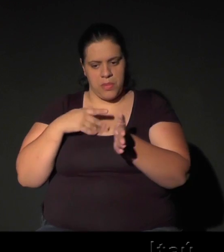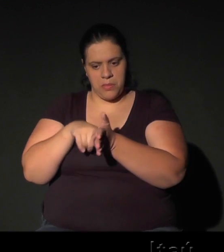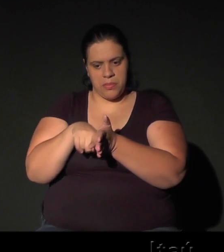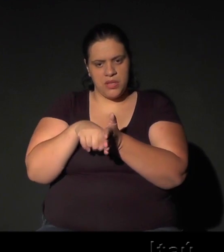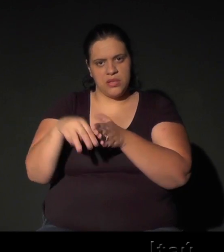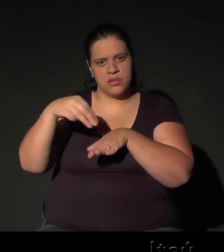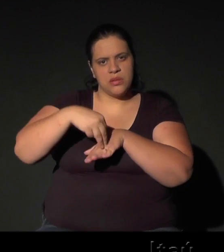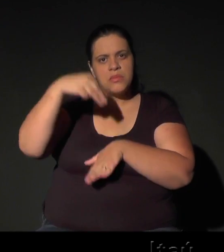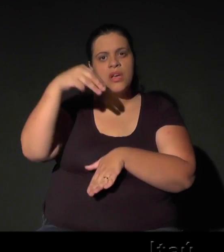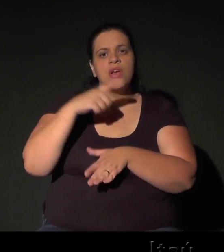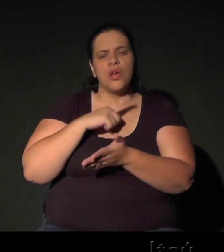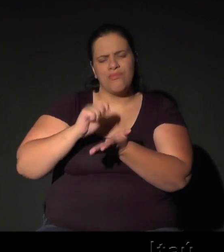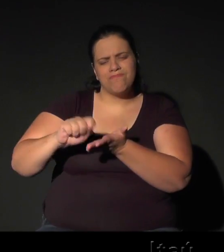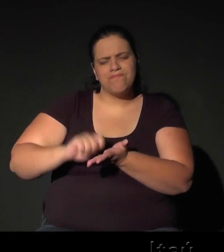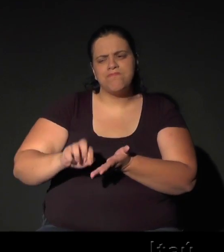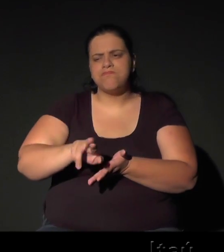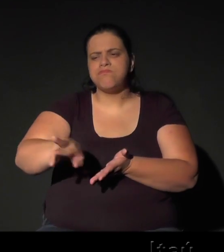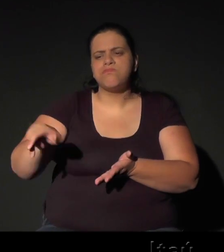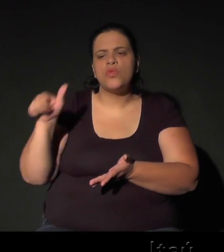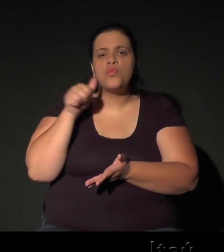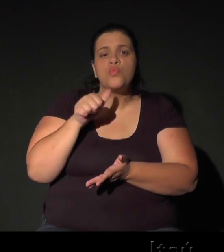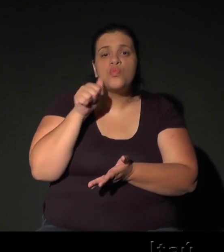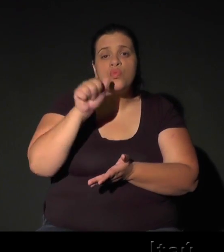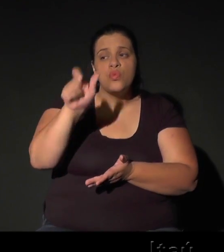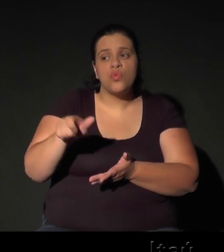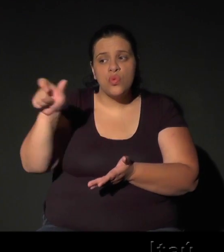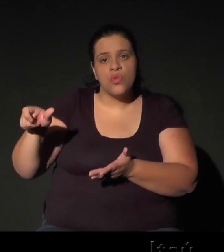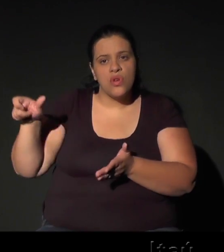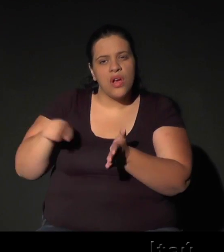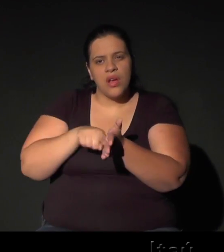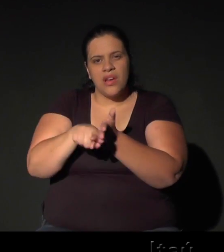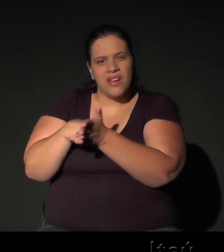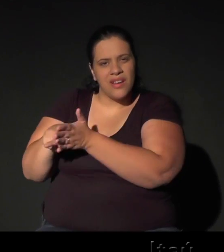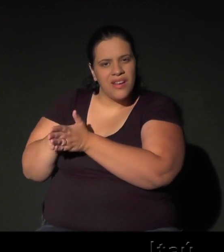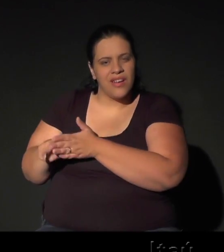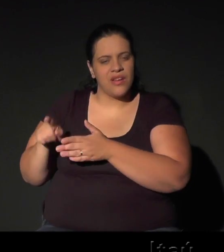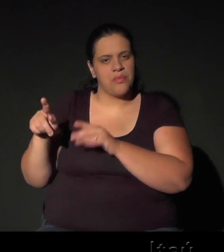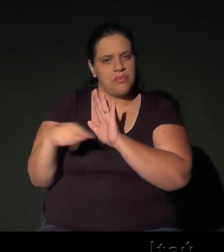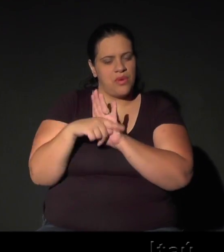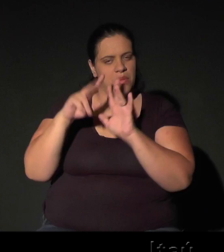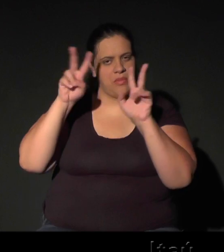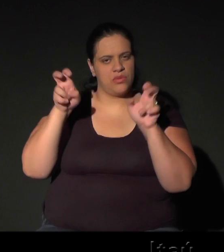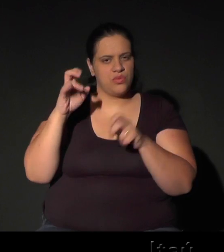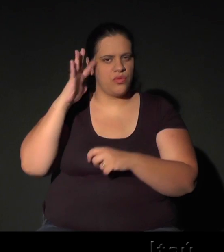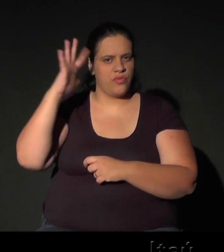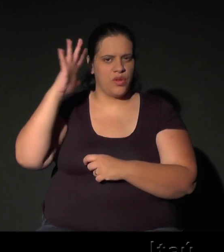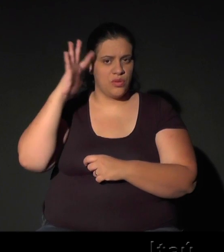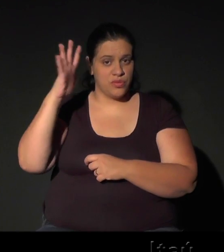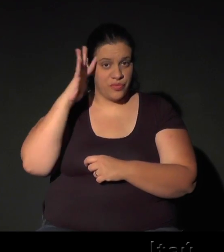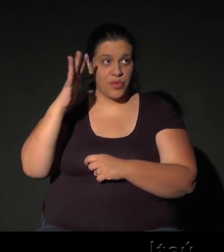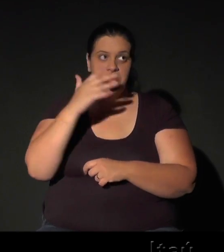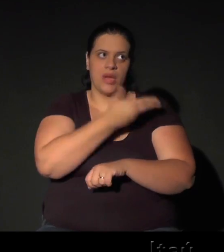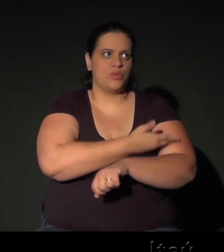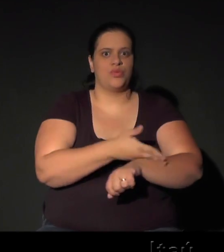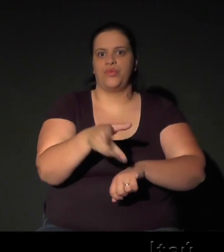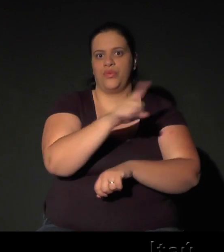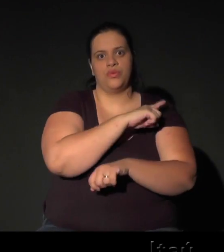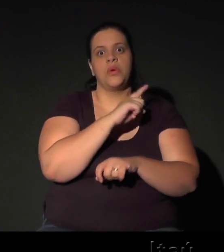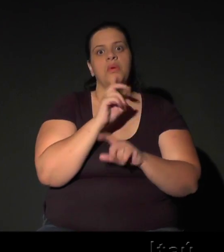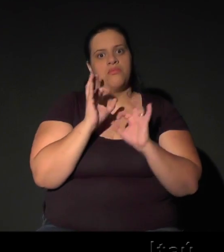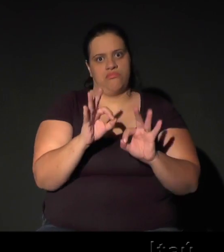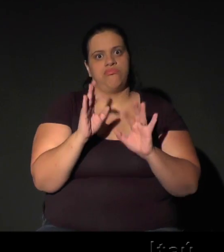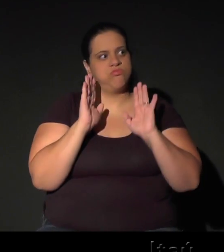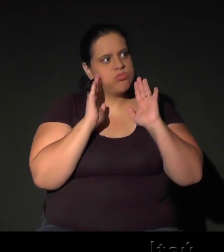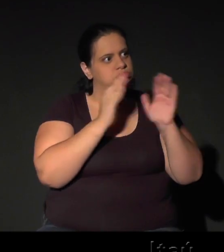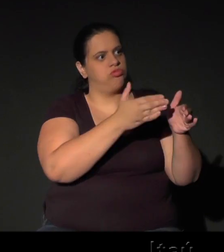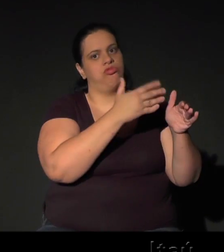eu utilizei várias autoras eh mulheres Numa pesquisa de filosofia O que é não é comum é bem heterodoxo